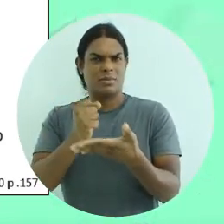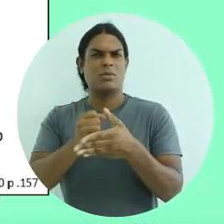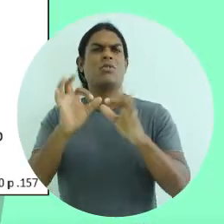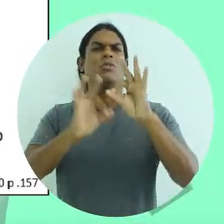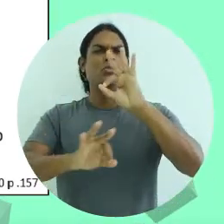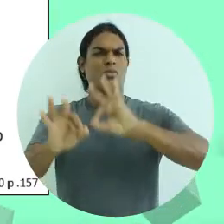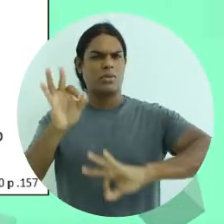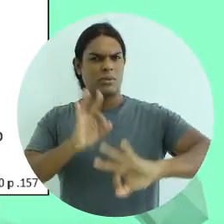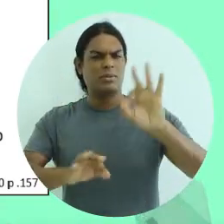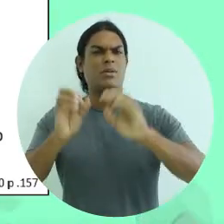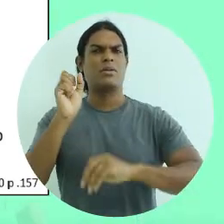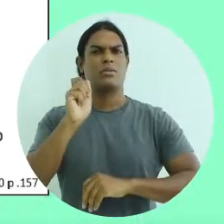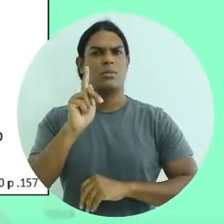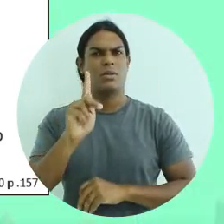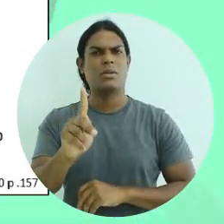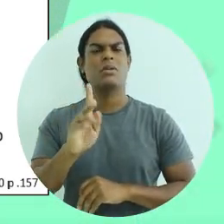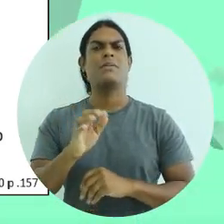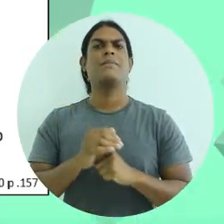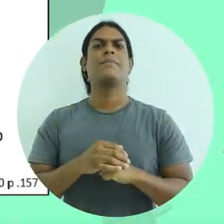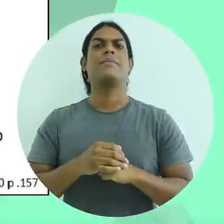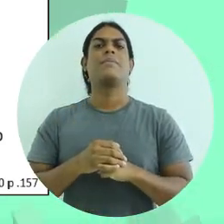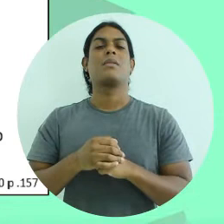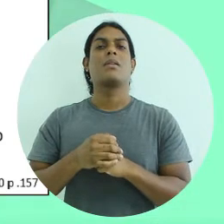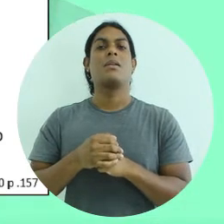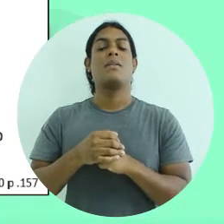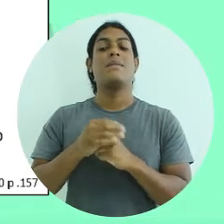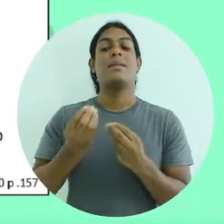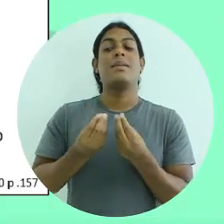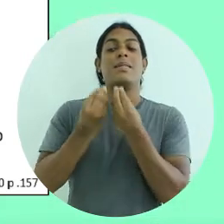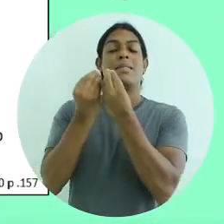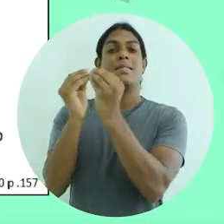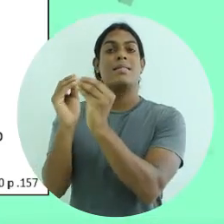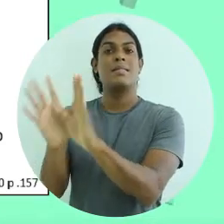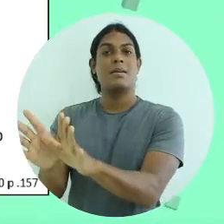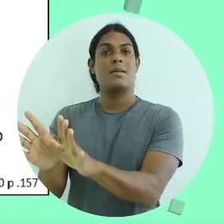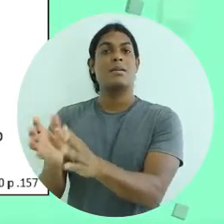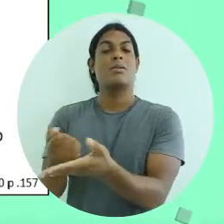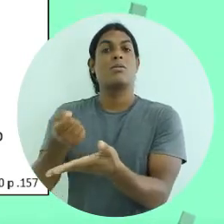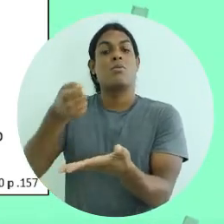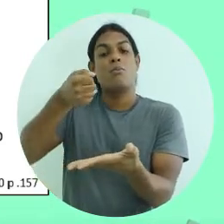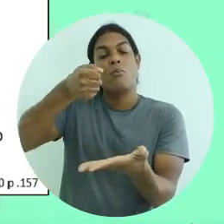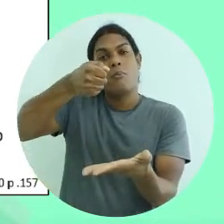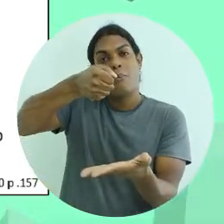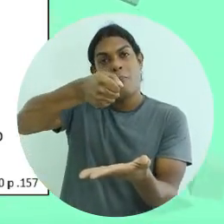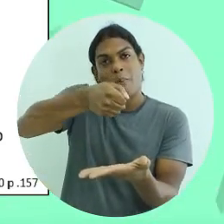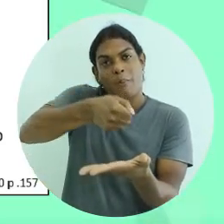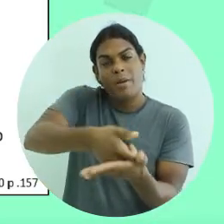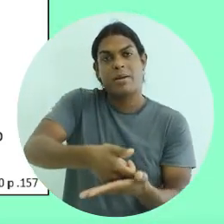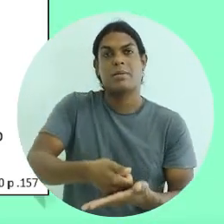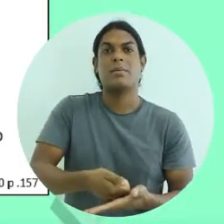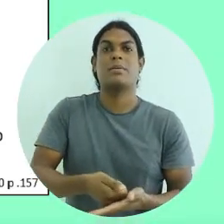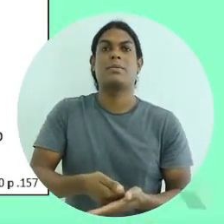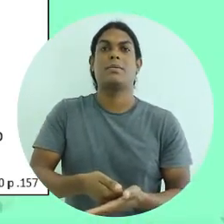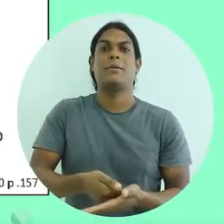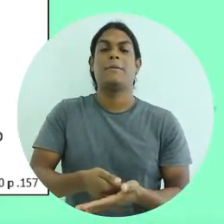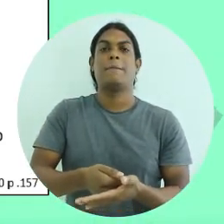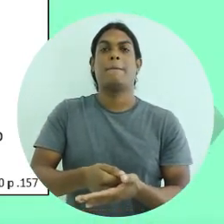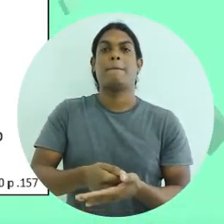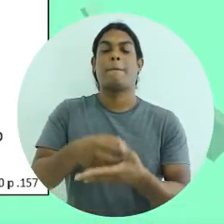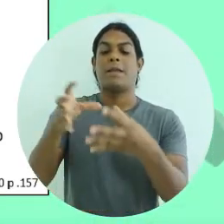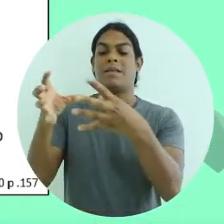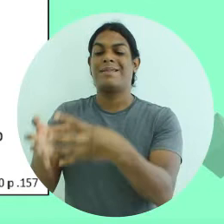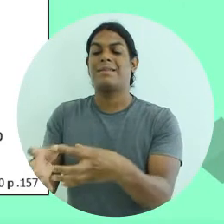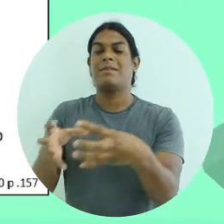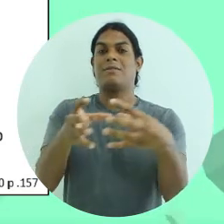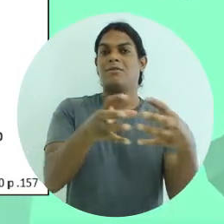tudo corretamente, toda forma, ele vai e libera esse pagamento. Ou seja, libera a transferência do valor que